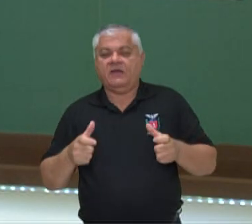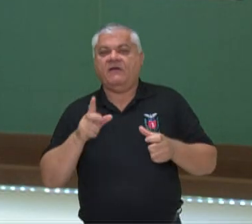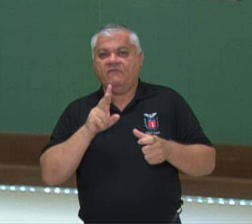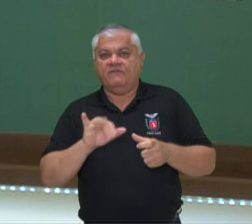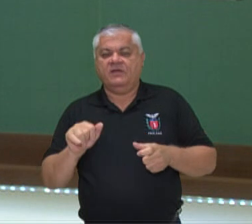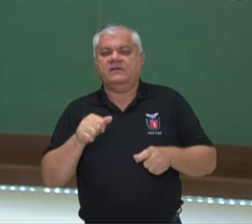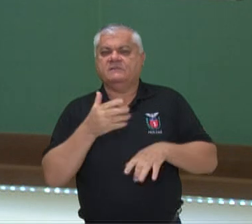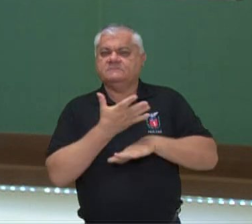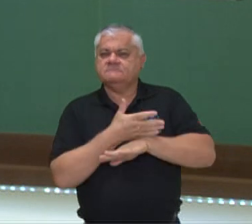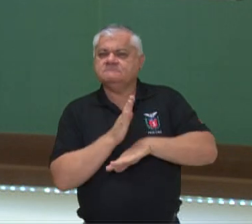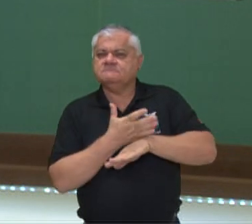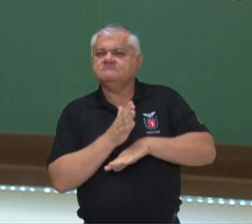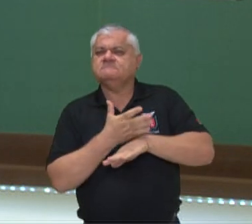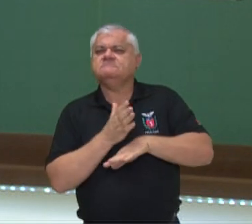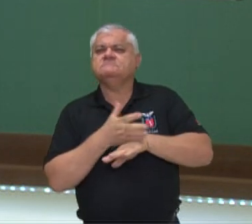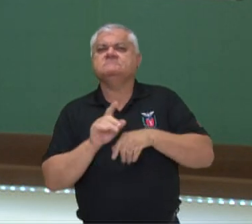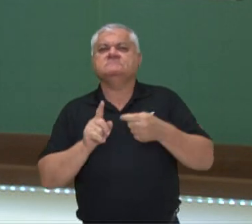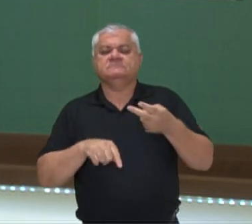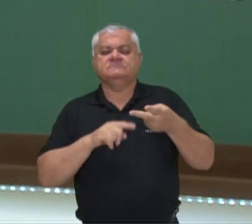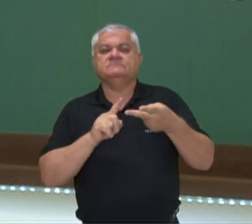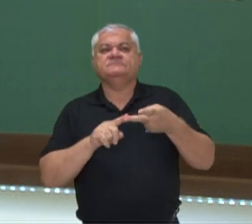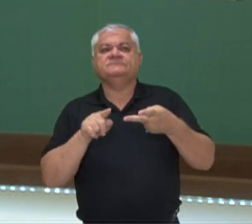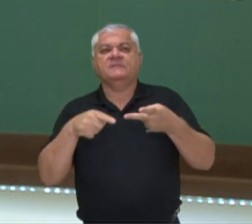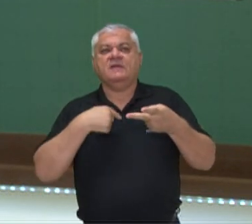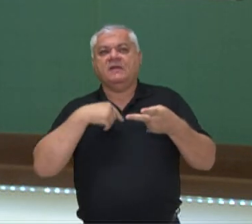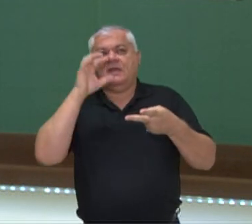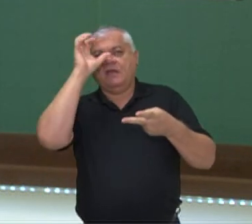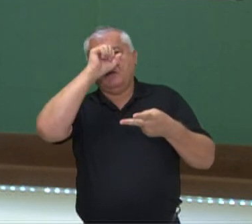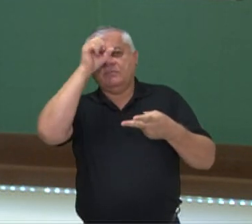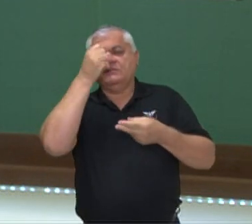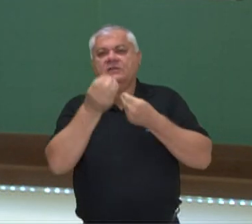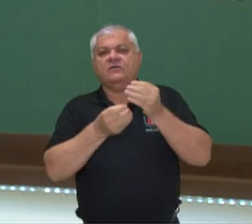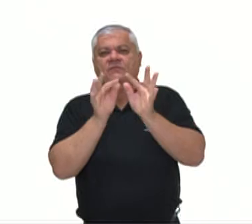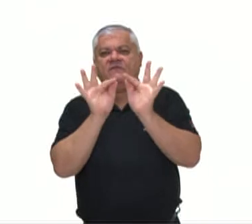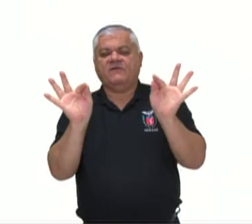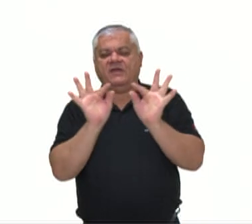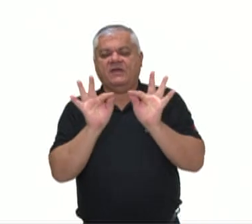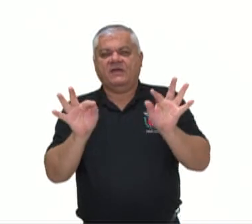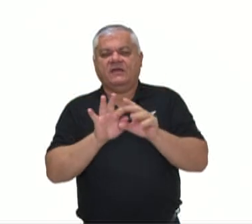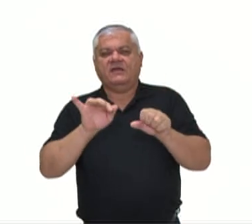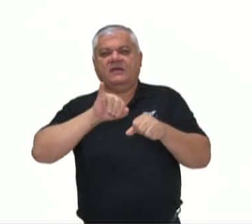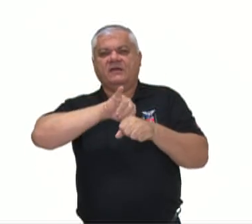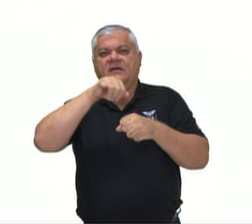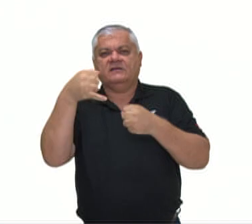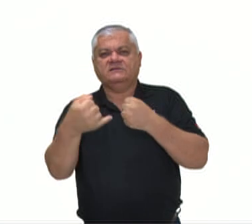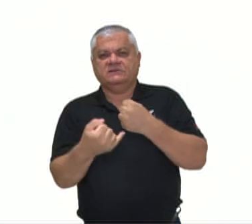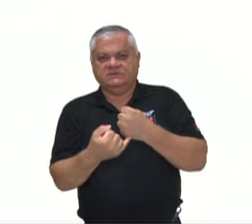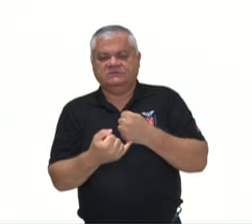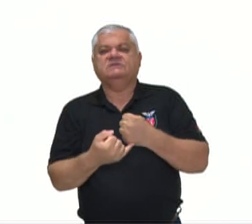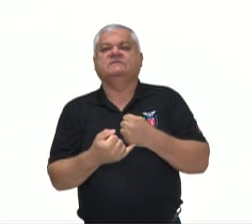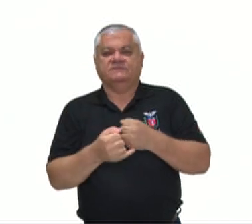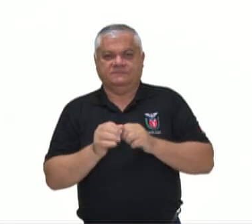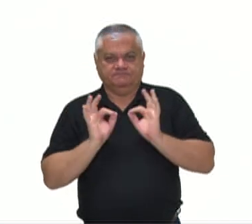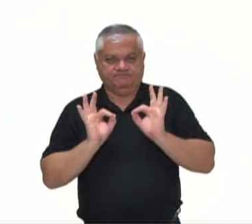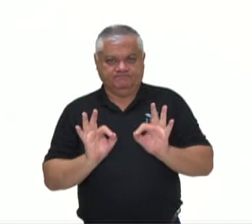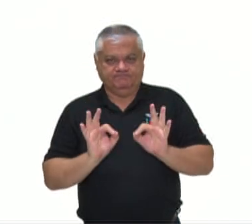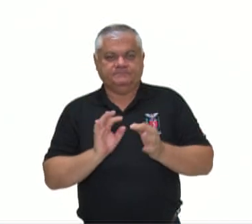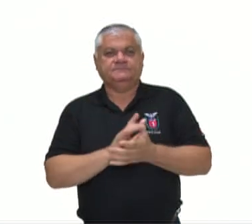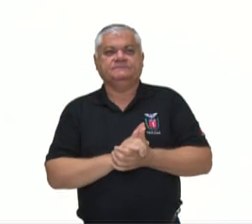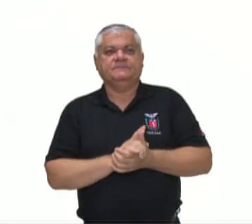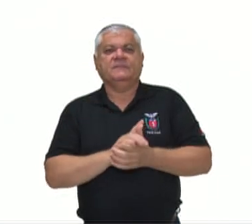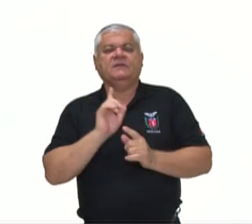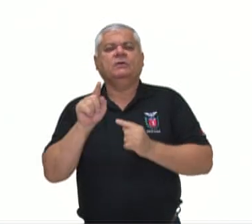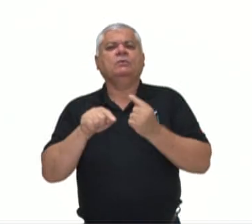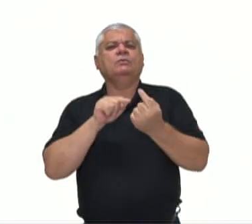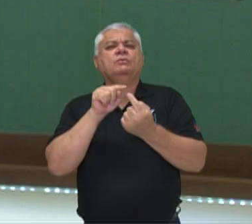de uma série de atividades que iremos fazer e nós vamos conversar um pouco sobre frases com adjetivos no grau do superlativo, tá? O